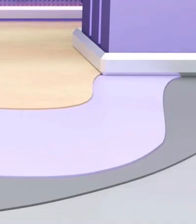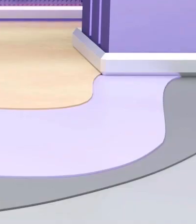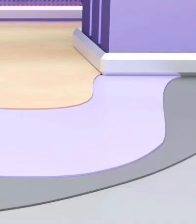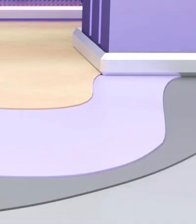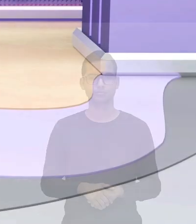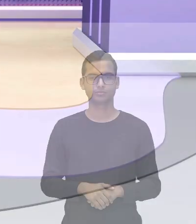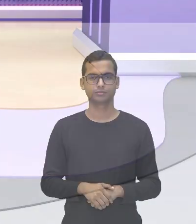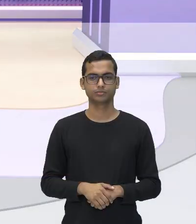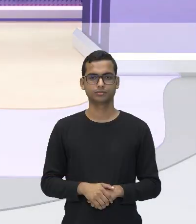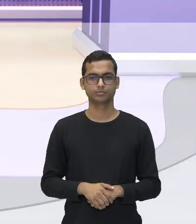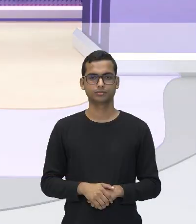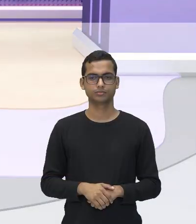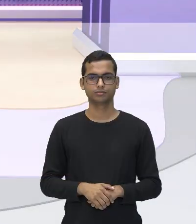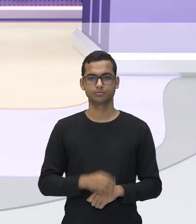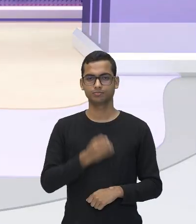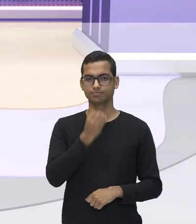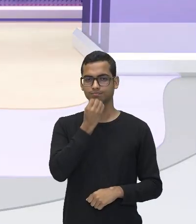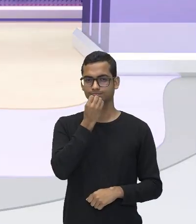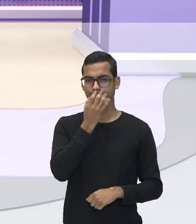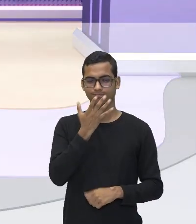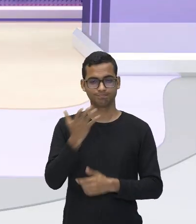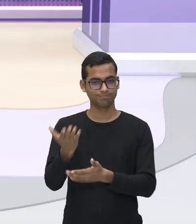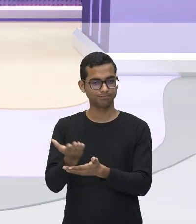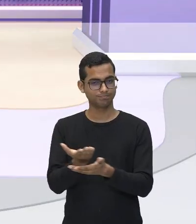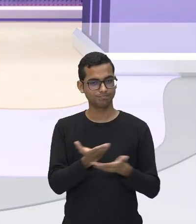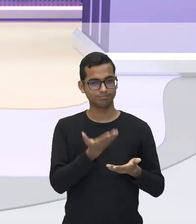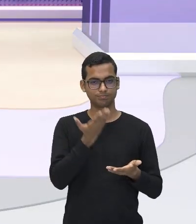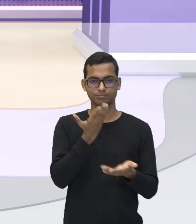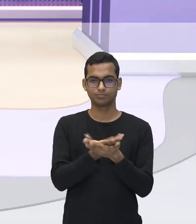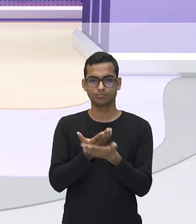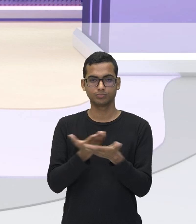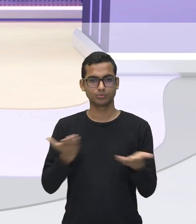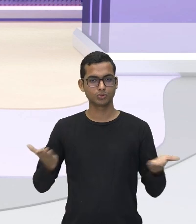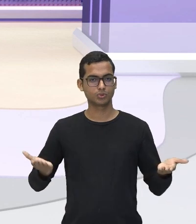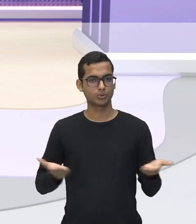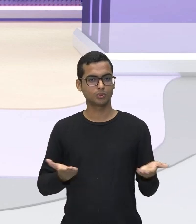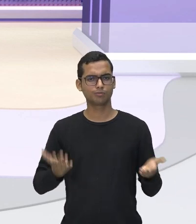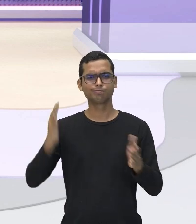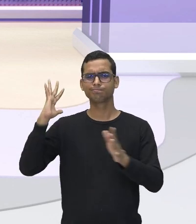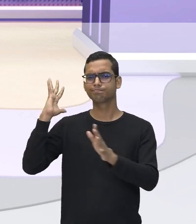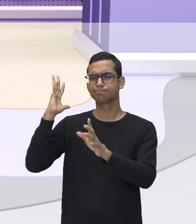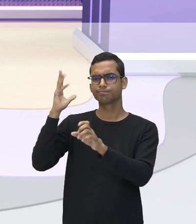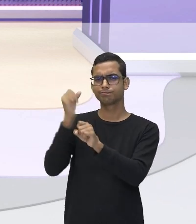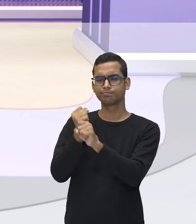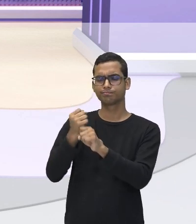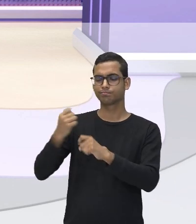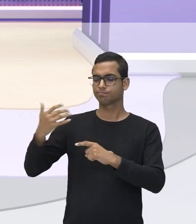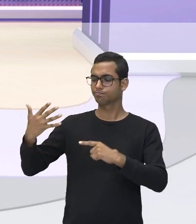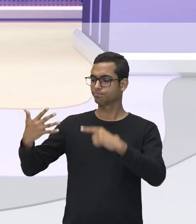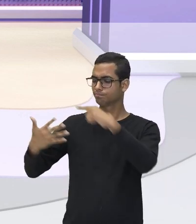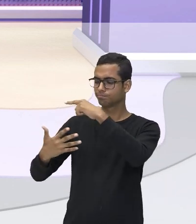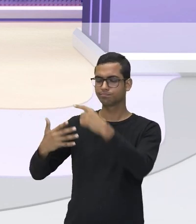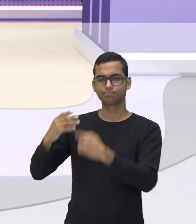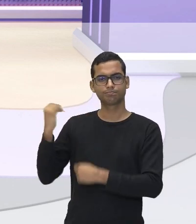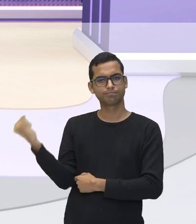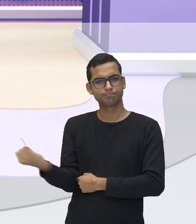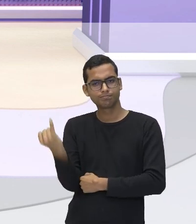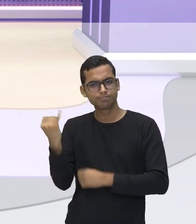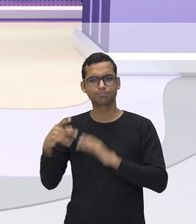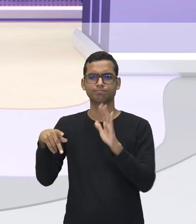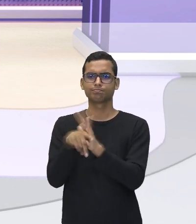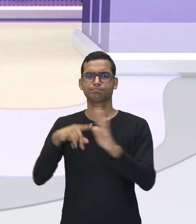Então, alunos, bem-vindos à nossa aula. Vamos revisar aqueles pontos mais importantes, mais